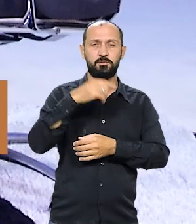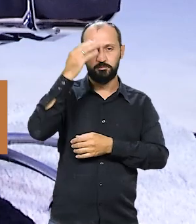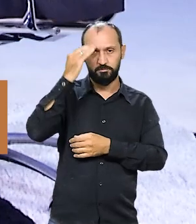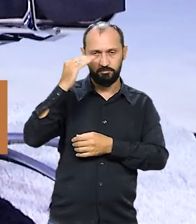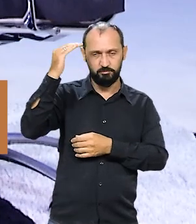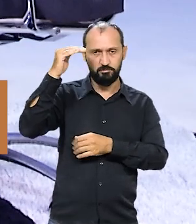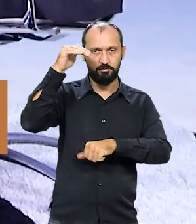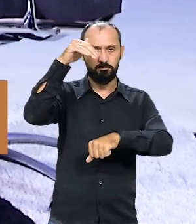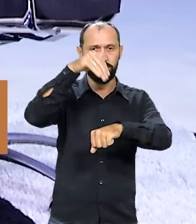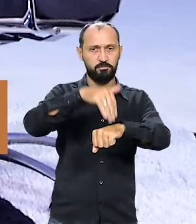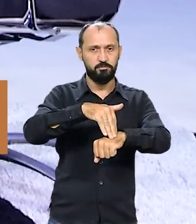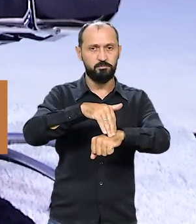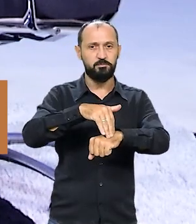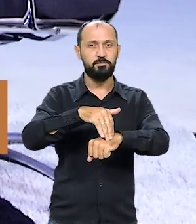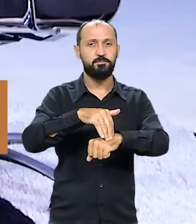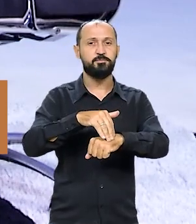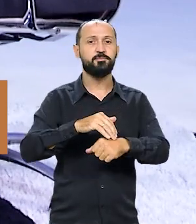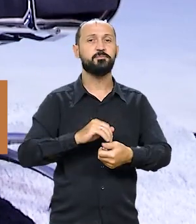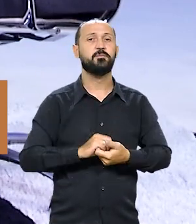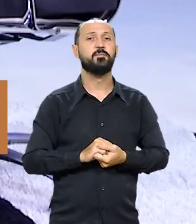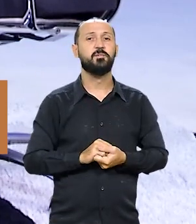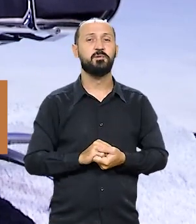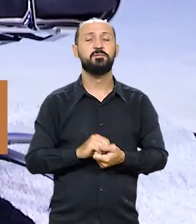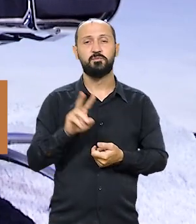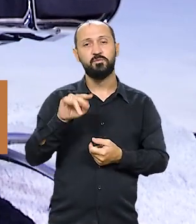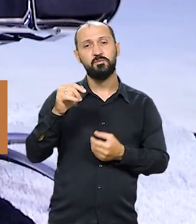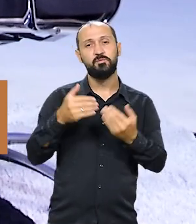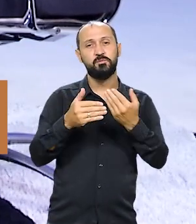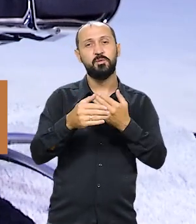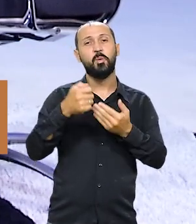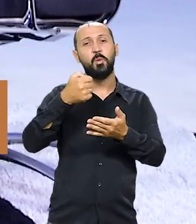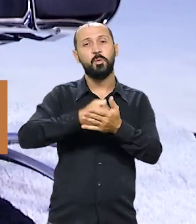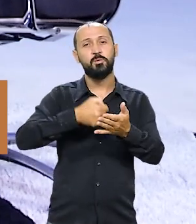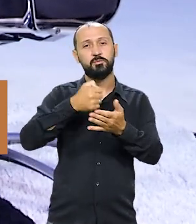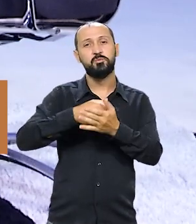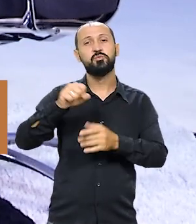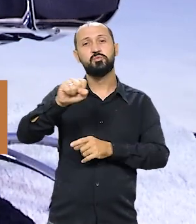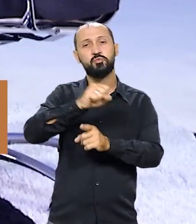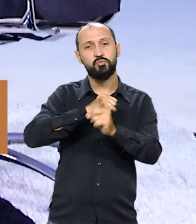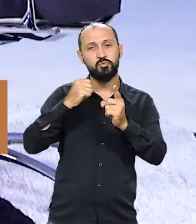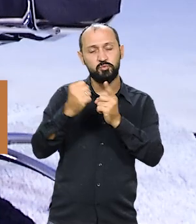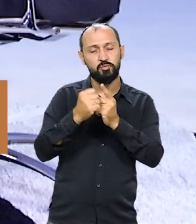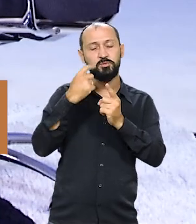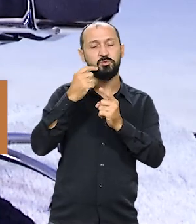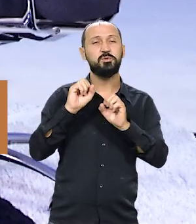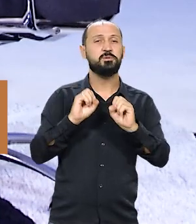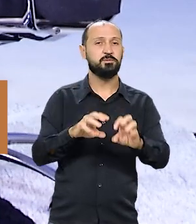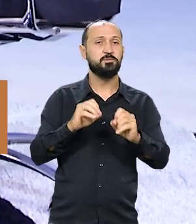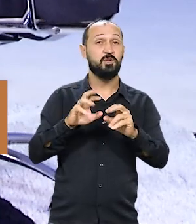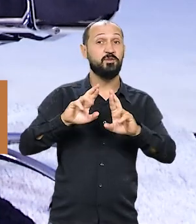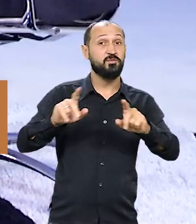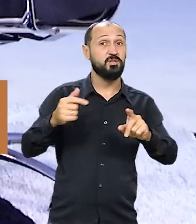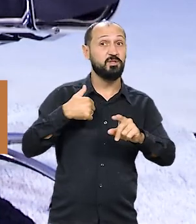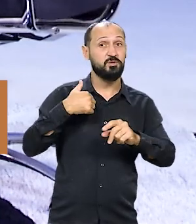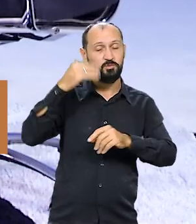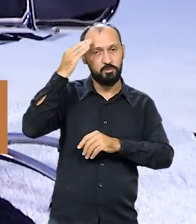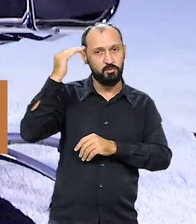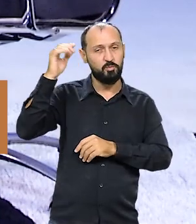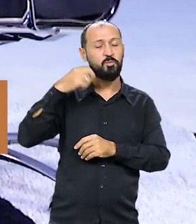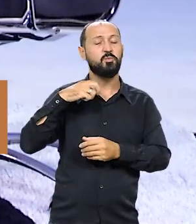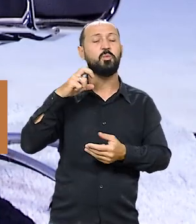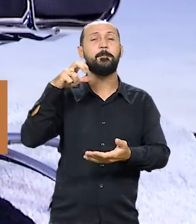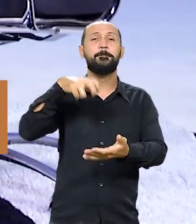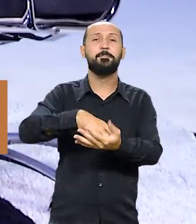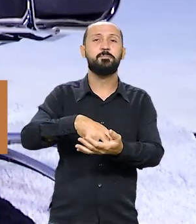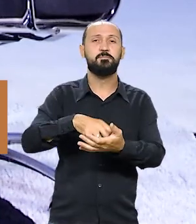foi culpado por aquele ato infracional, ele vai cumprir o que a gente chama de medida socioeducativa, que diferente do adulto não é pena.